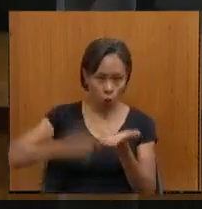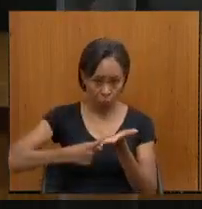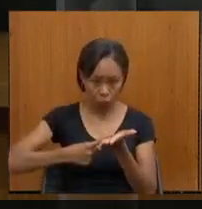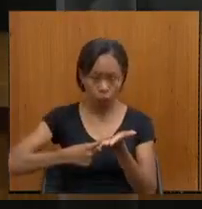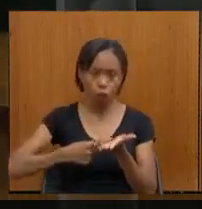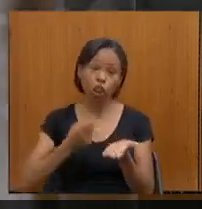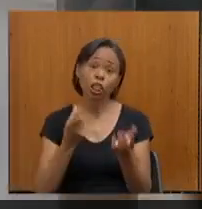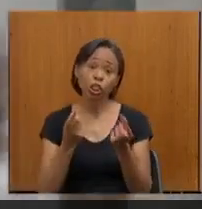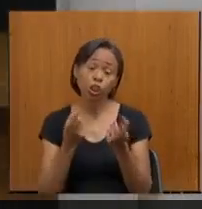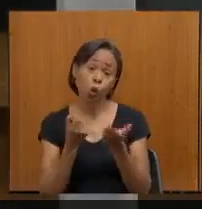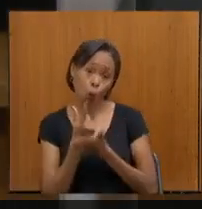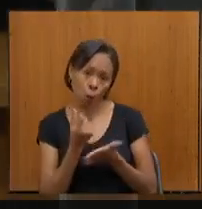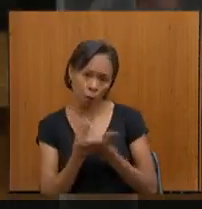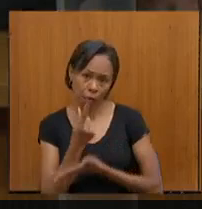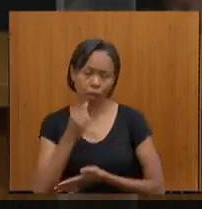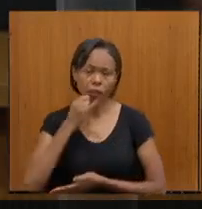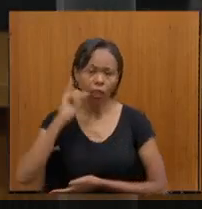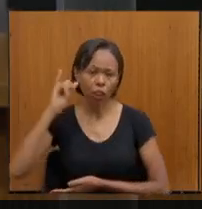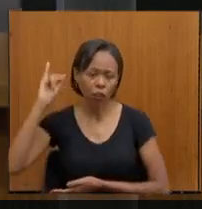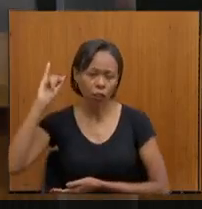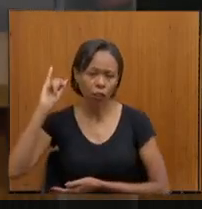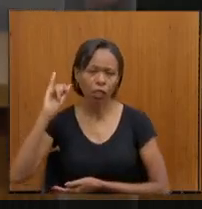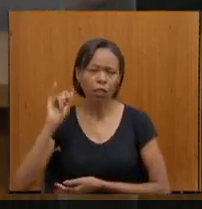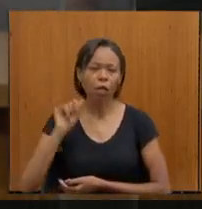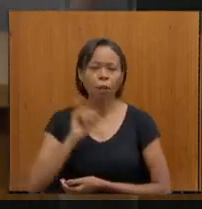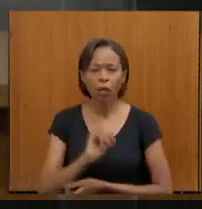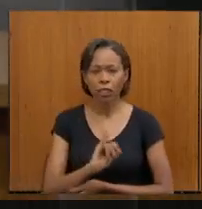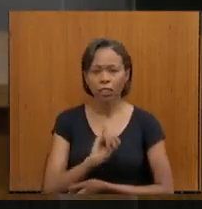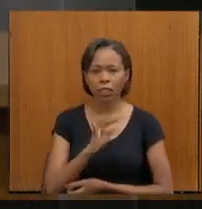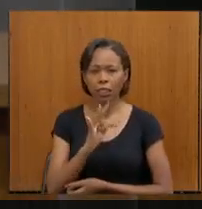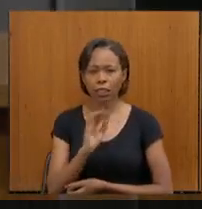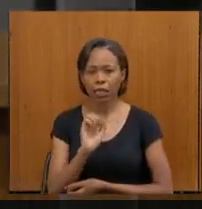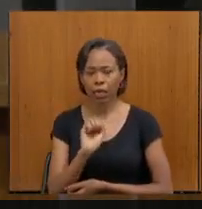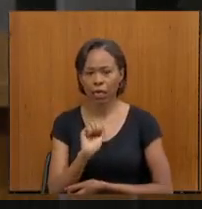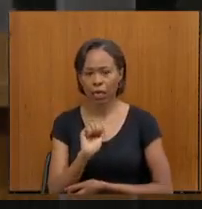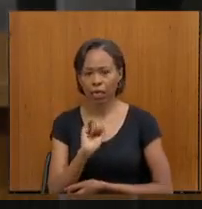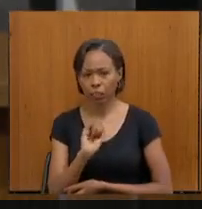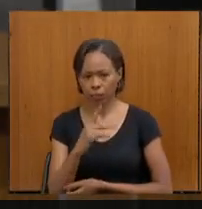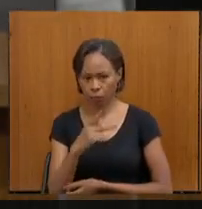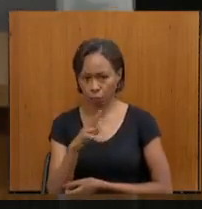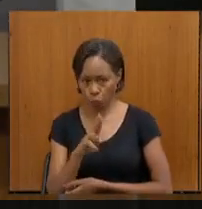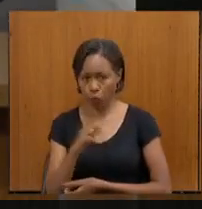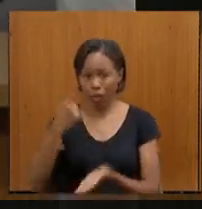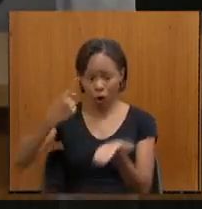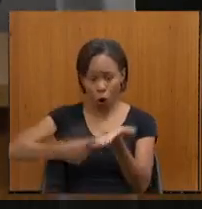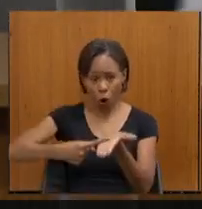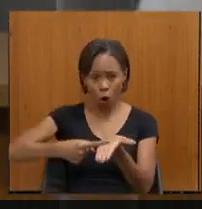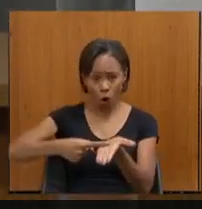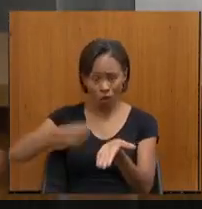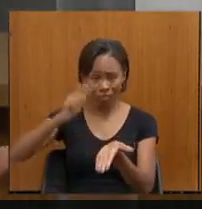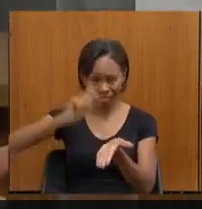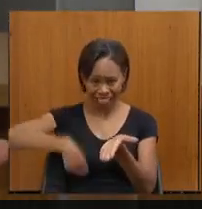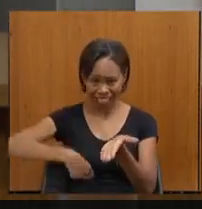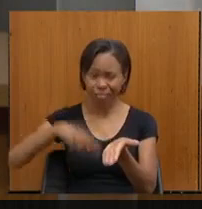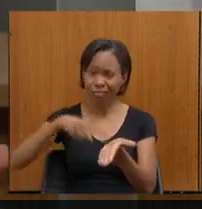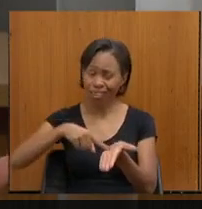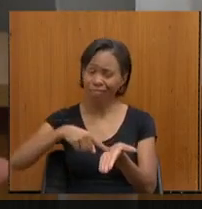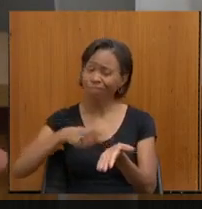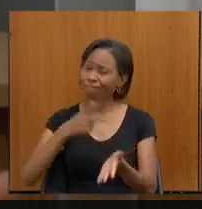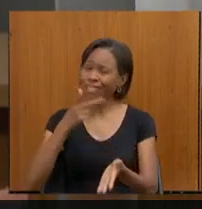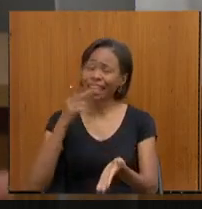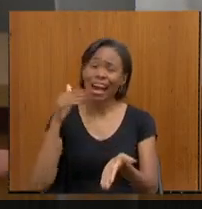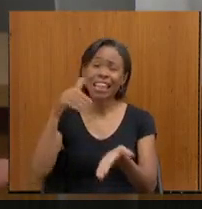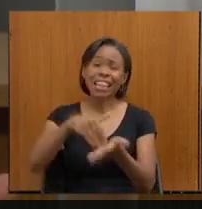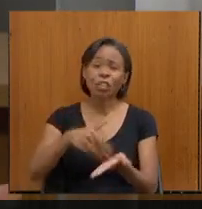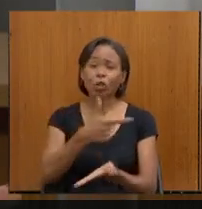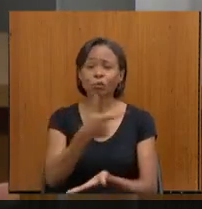compra de energia elétrica pelo Itaipu vai vencer em 2023 então Paraguai